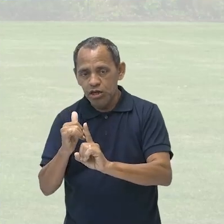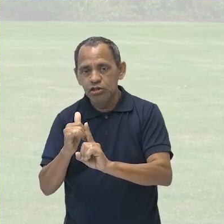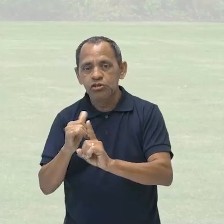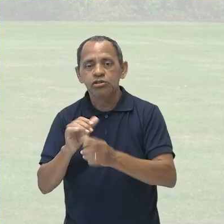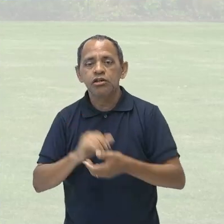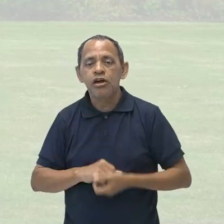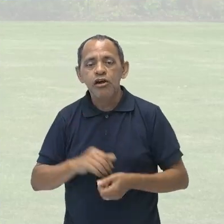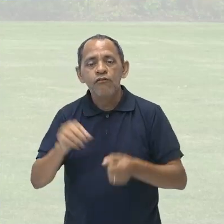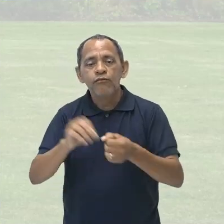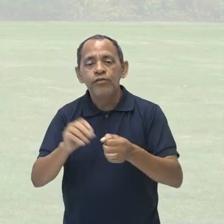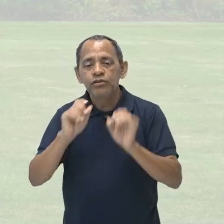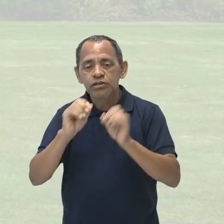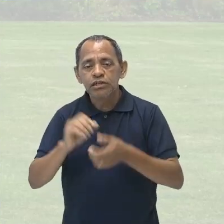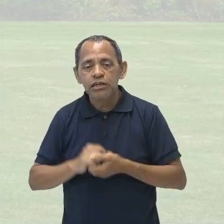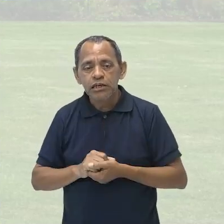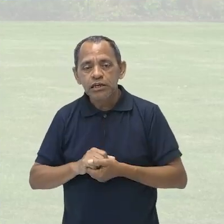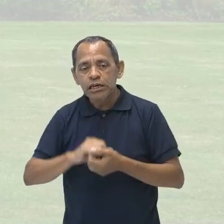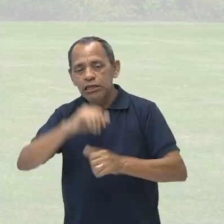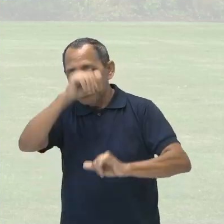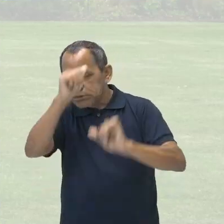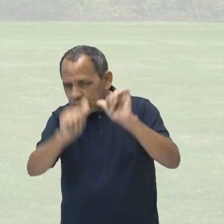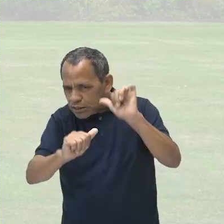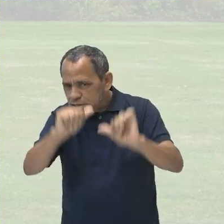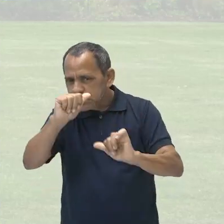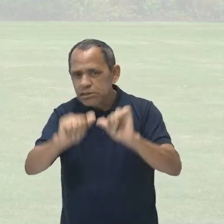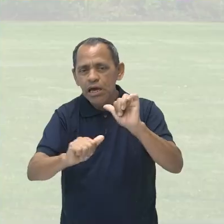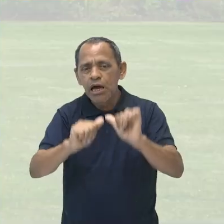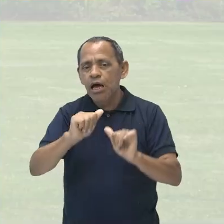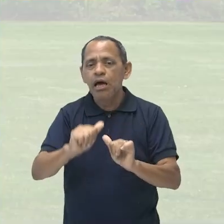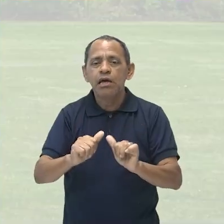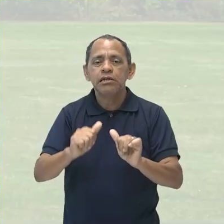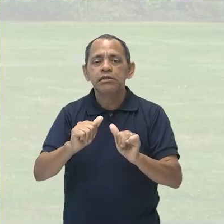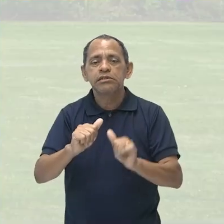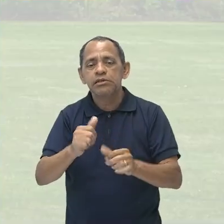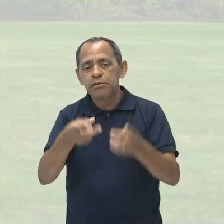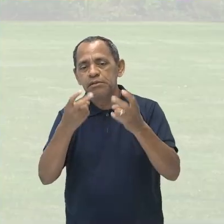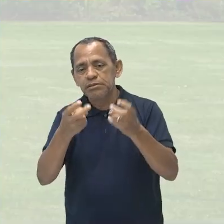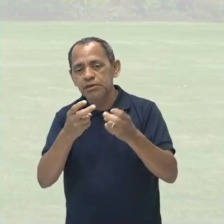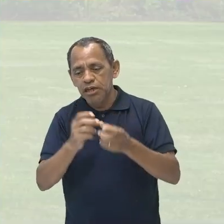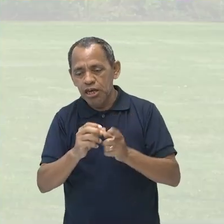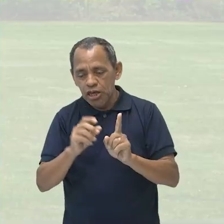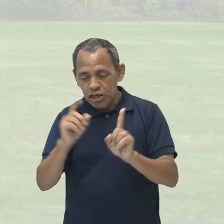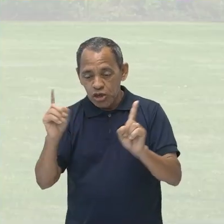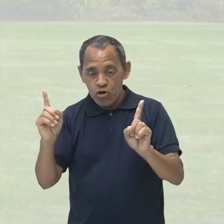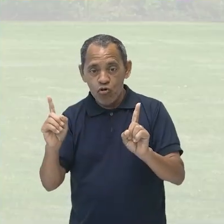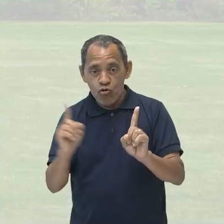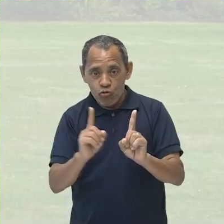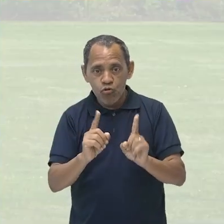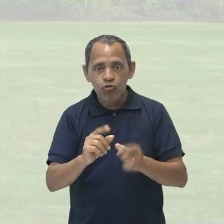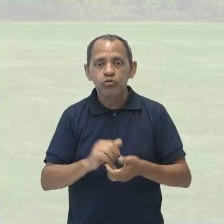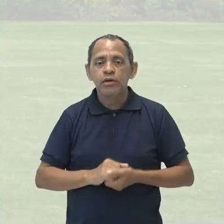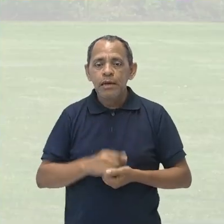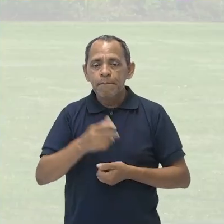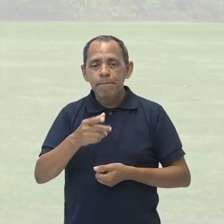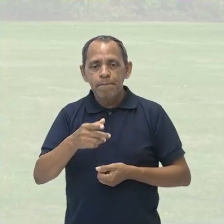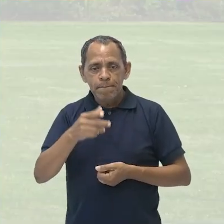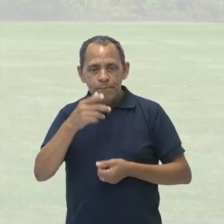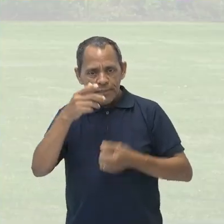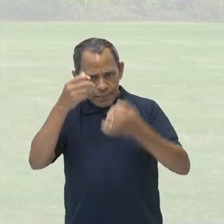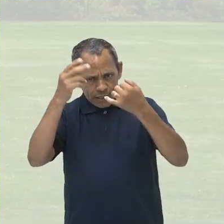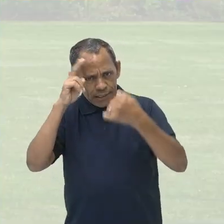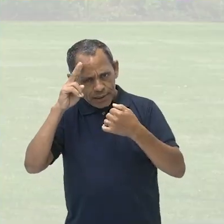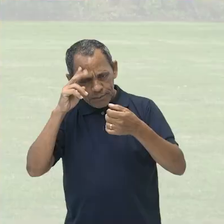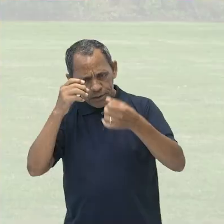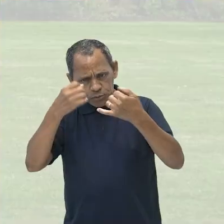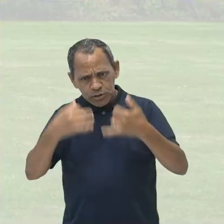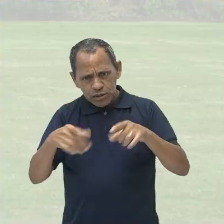a interpretar-o, levar a flor para casa como um furto, levou-o a querer cuidar dela como normalmente nós cuidamos